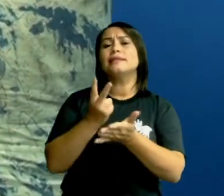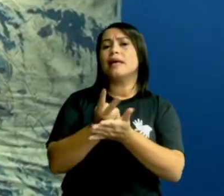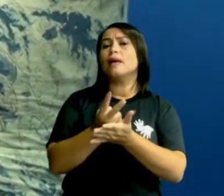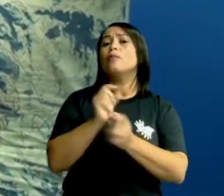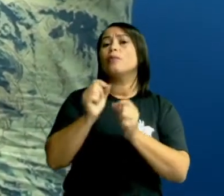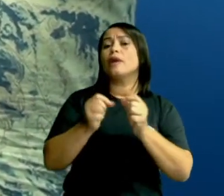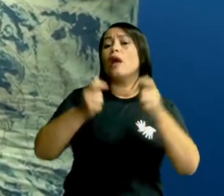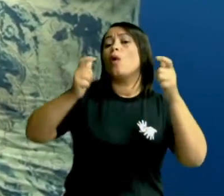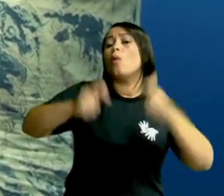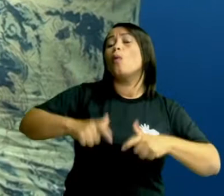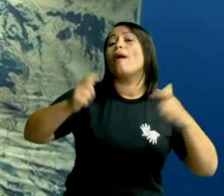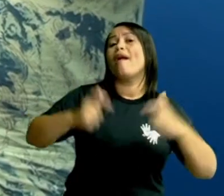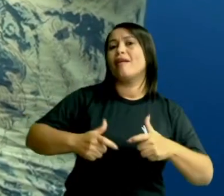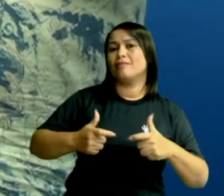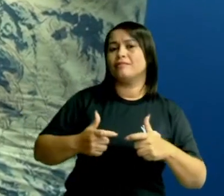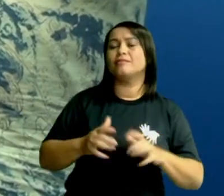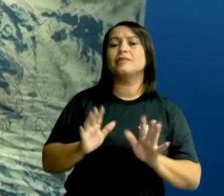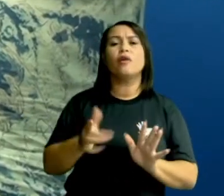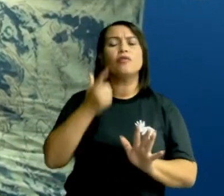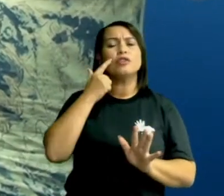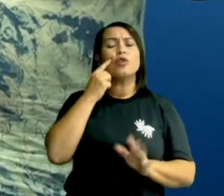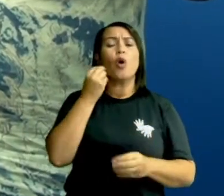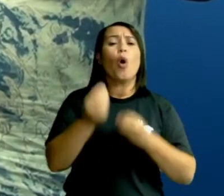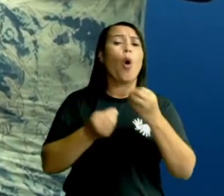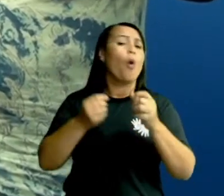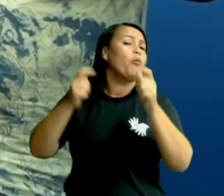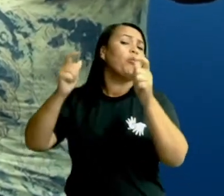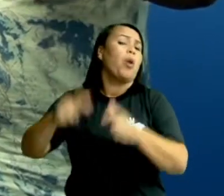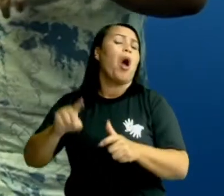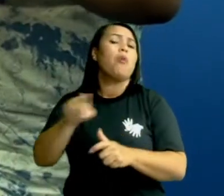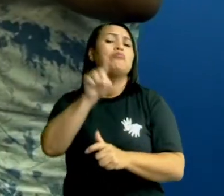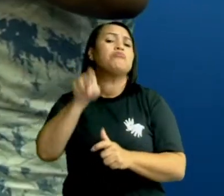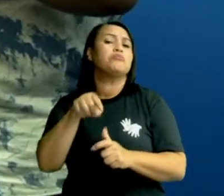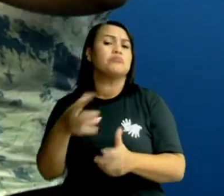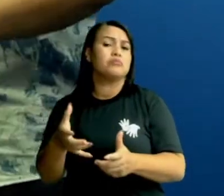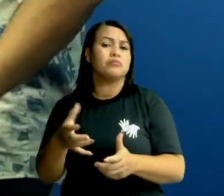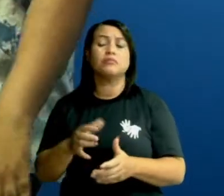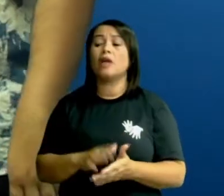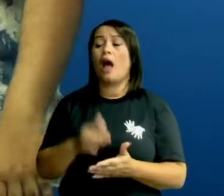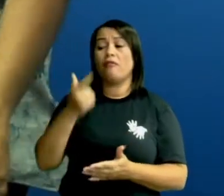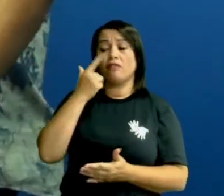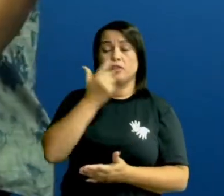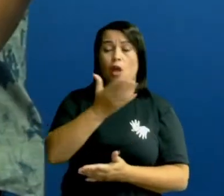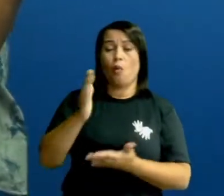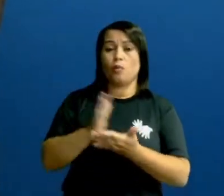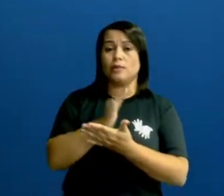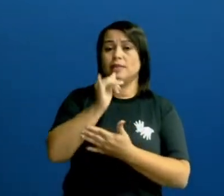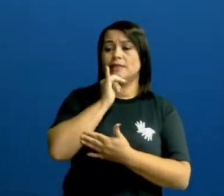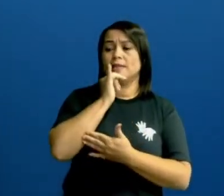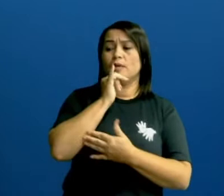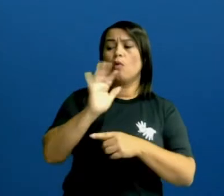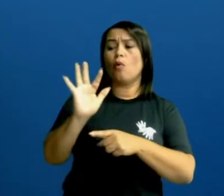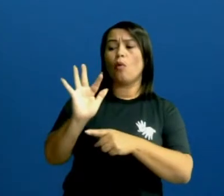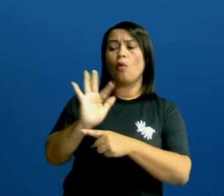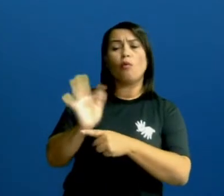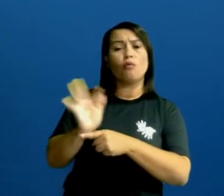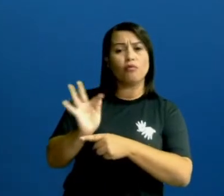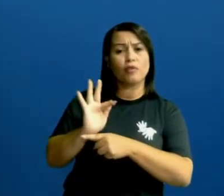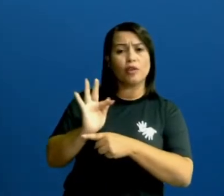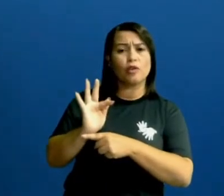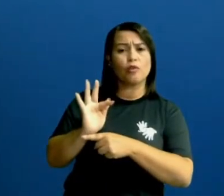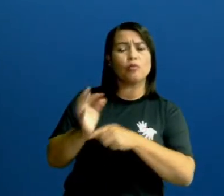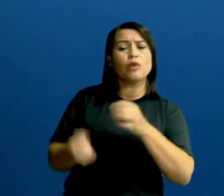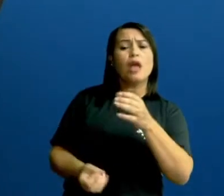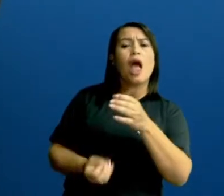de local, lugar, ou seja, em que local. Vejamos alguns exemplos. O filme estreou.